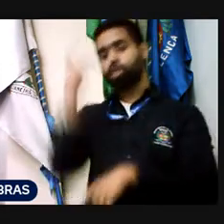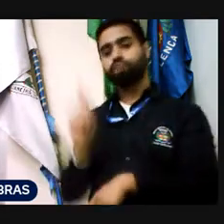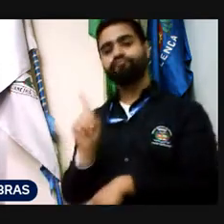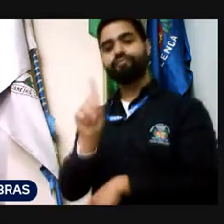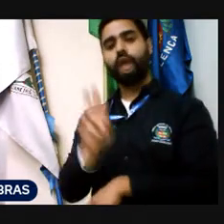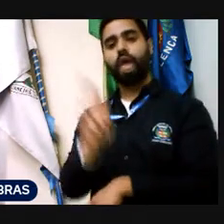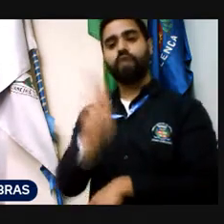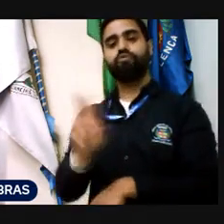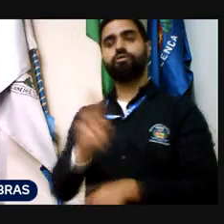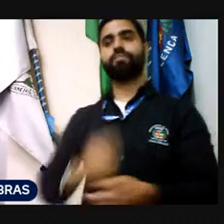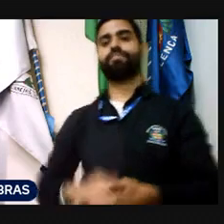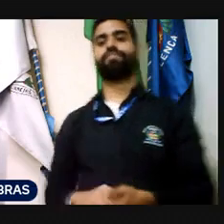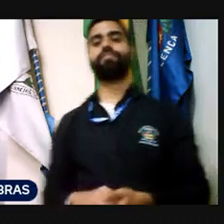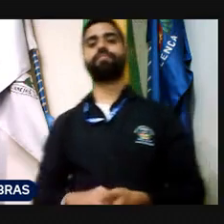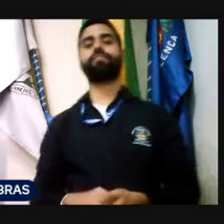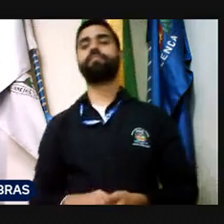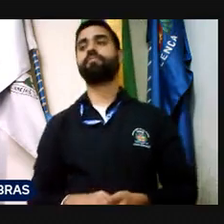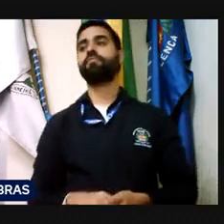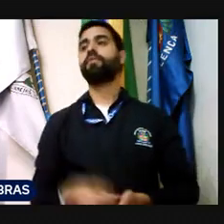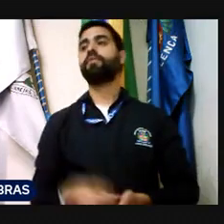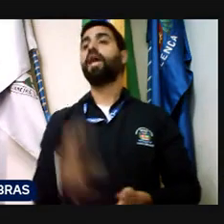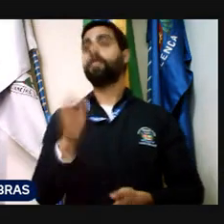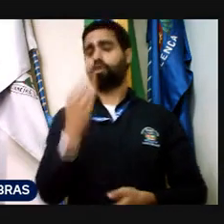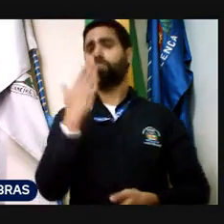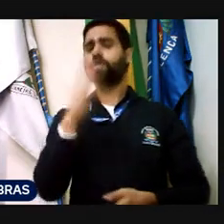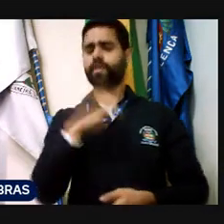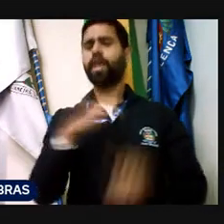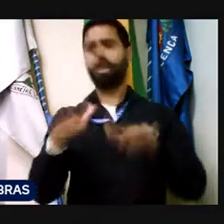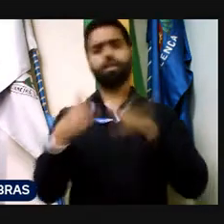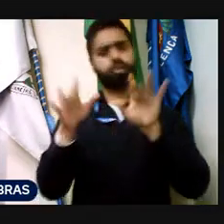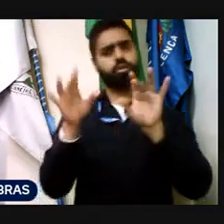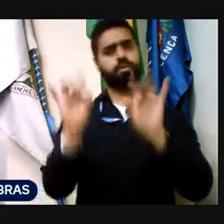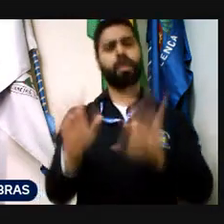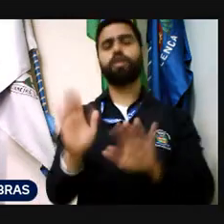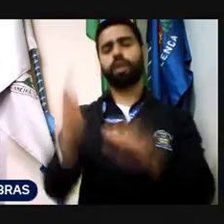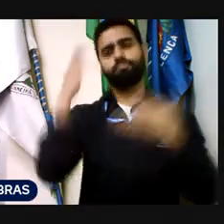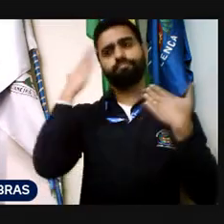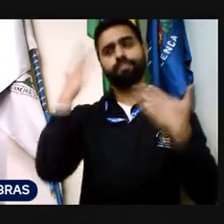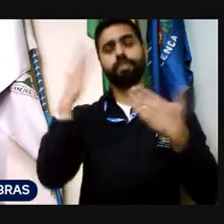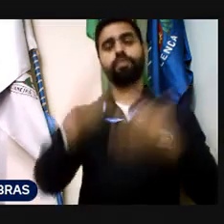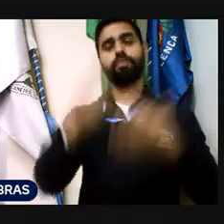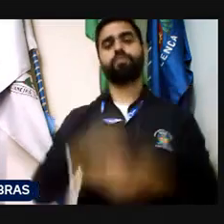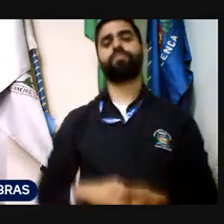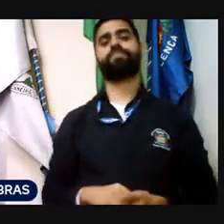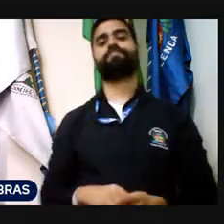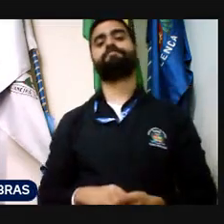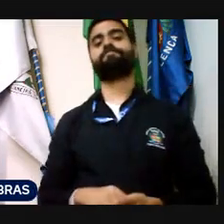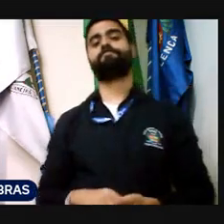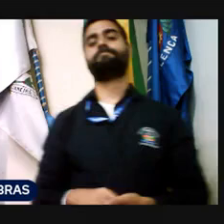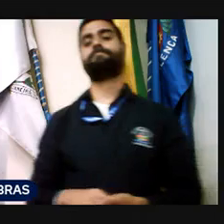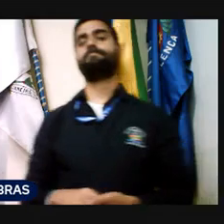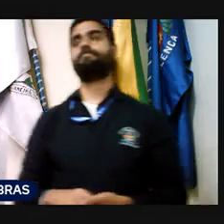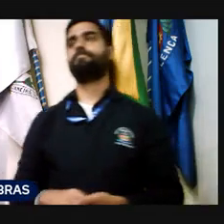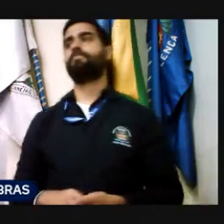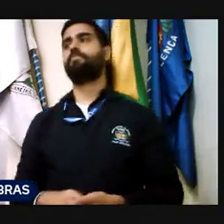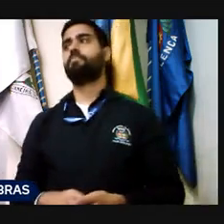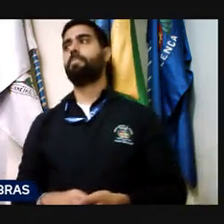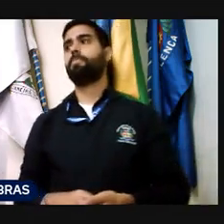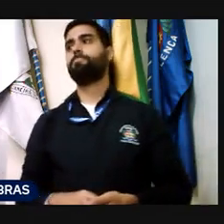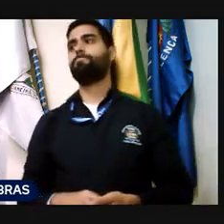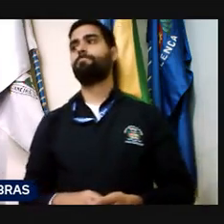excelente obra realizada. Na certeza de que o nosso pedido merecerá o seu pronto atendimento, desde já agradeço.